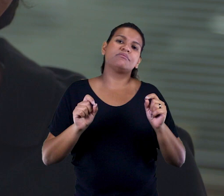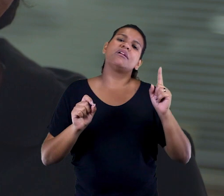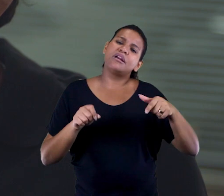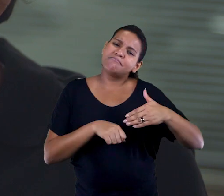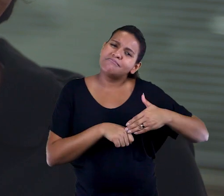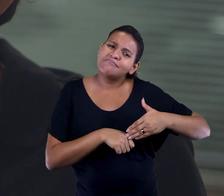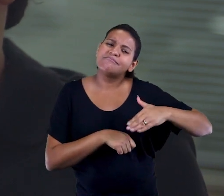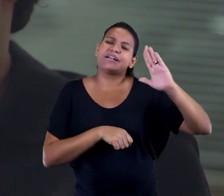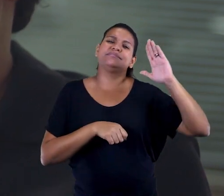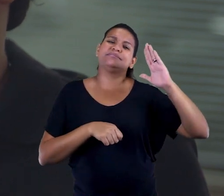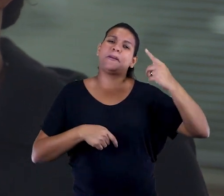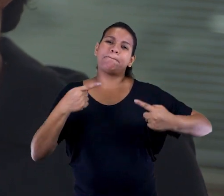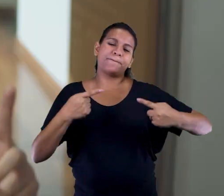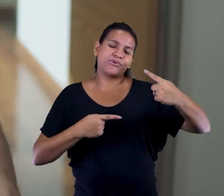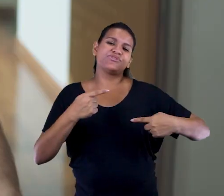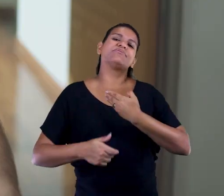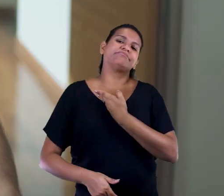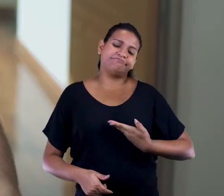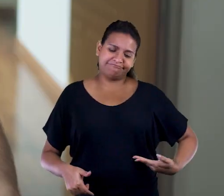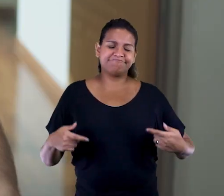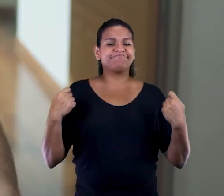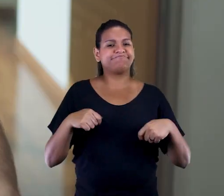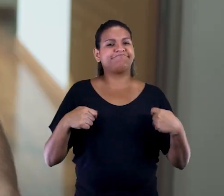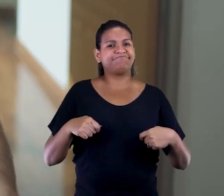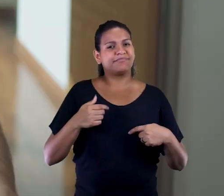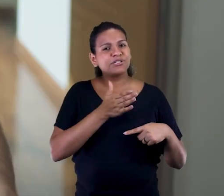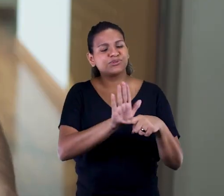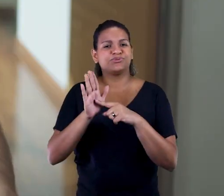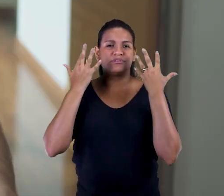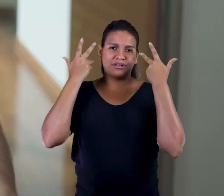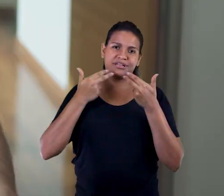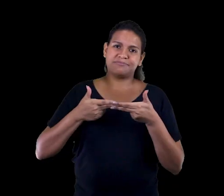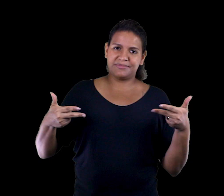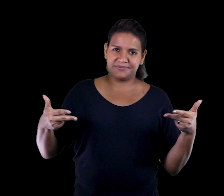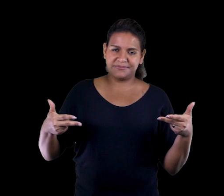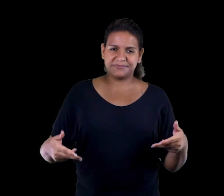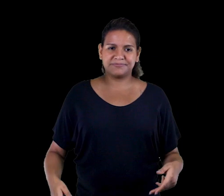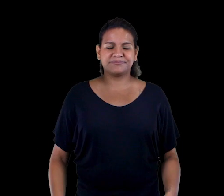ser um clamor cada vez maior, políticas públicas de bem-estar animal.